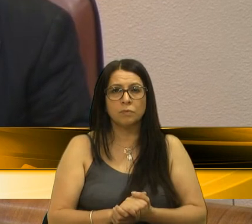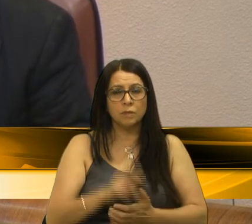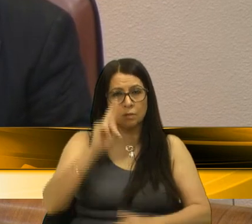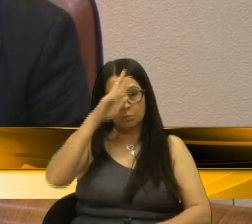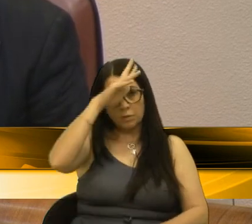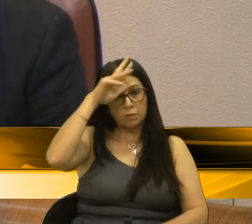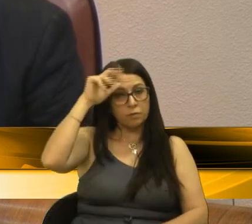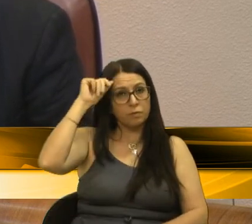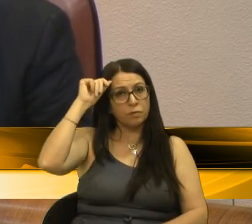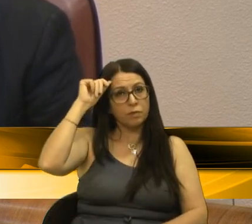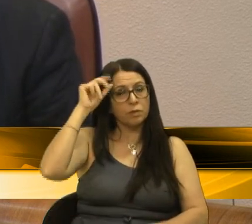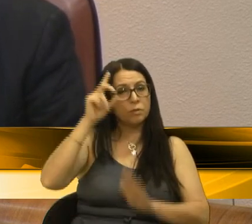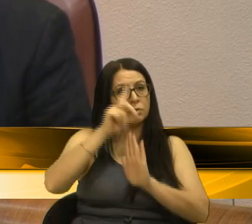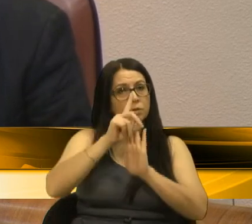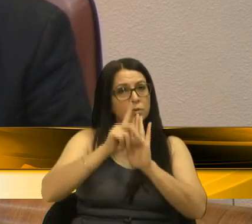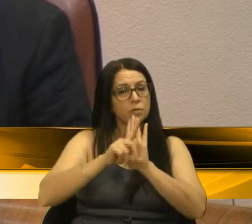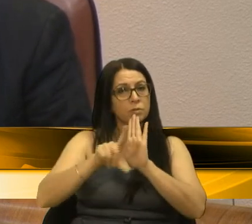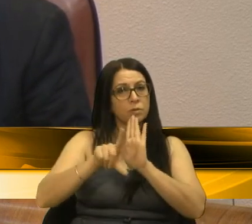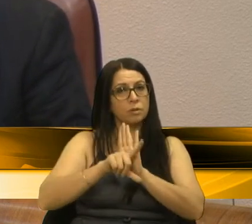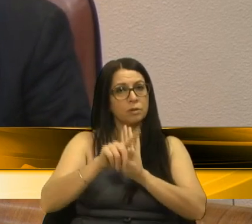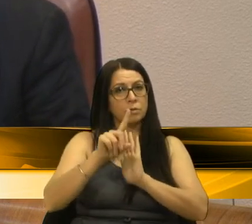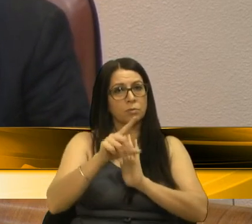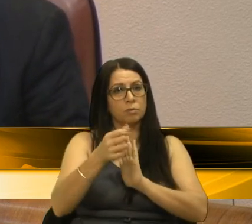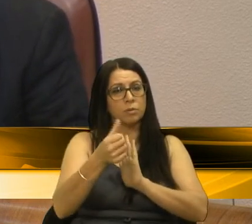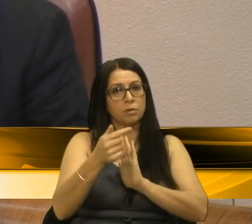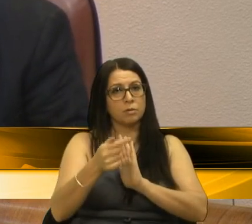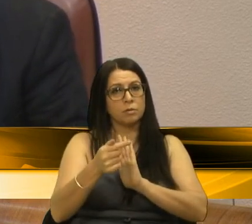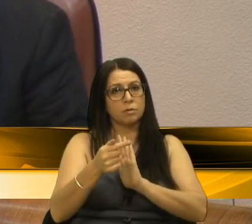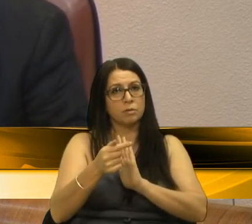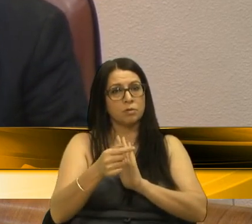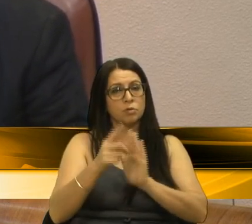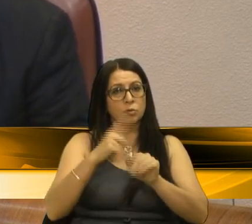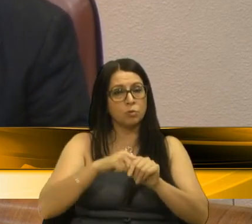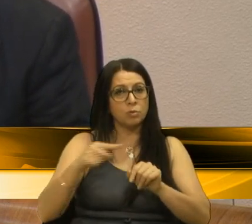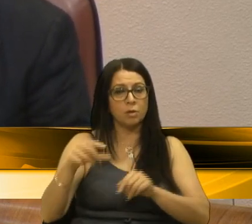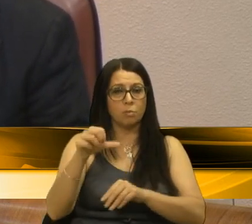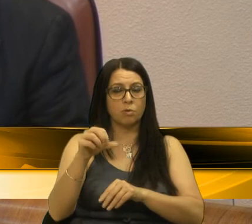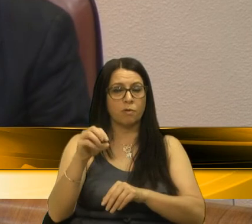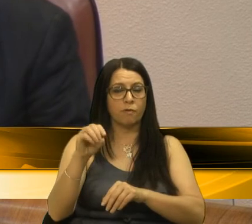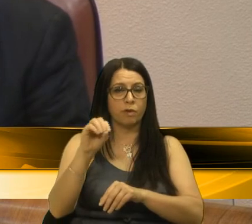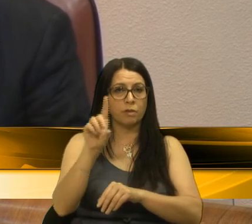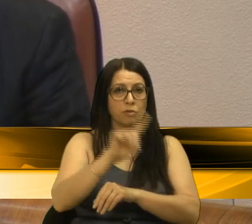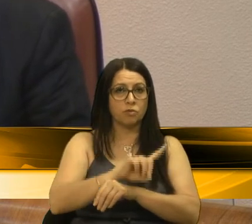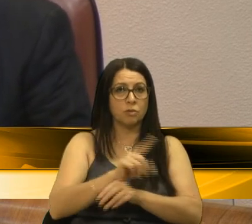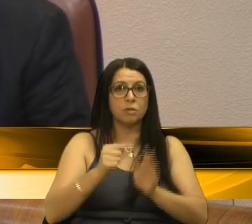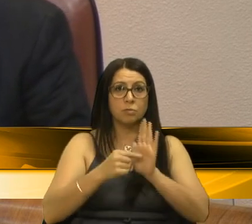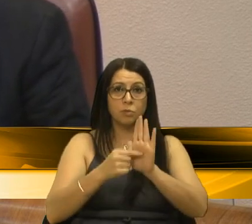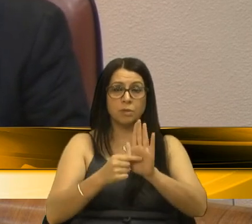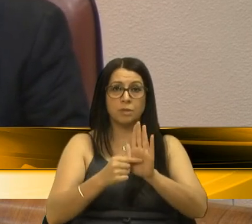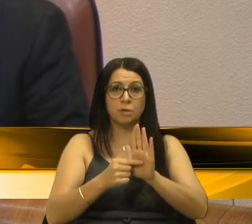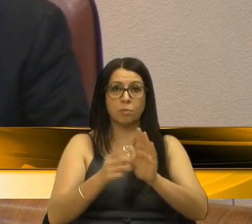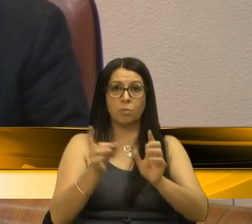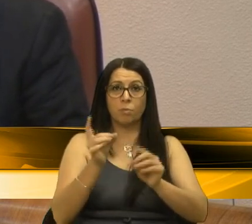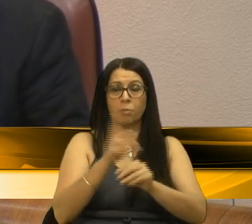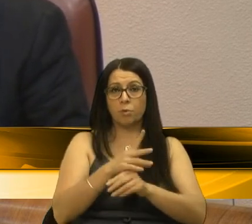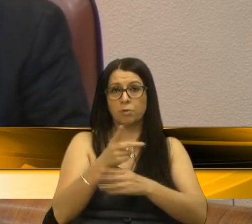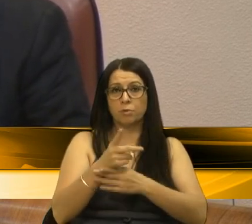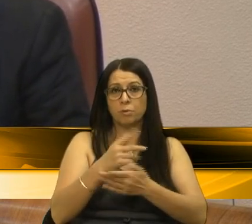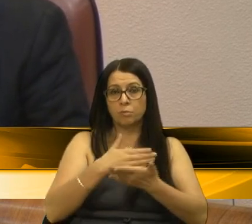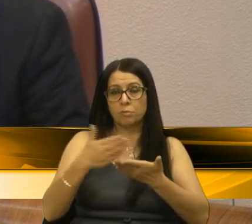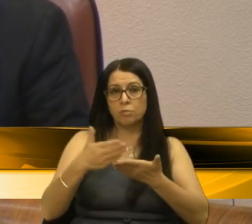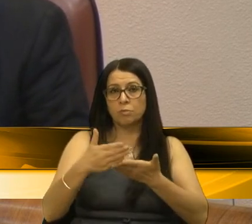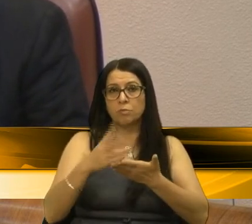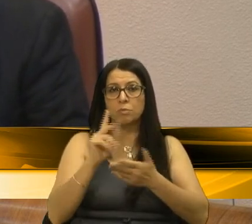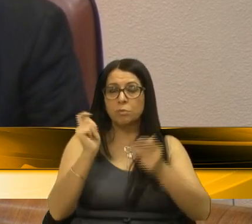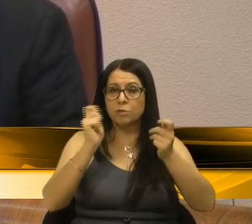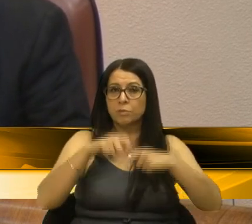municipal, decreto-lei nº 201/67, prazo decadencial, 90 dias, apresentação espontânea, termo inicial,